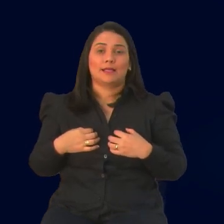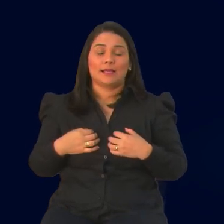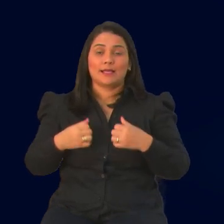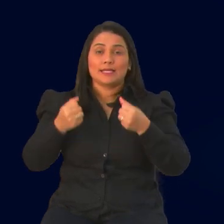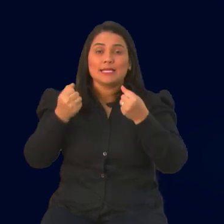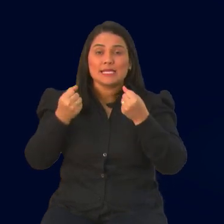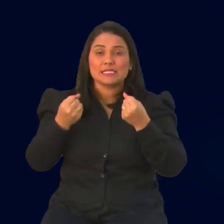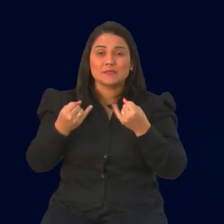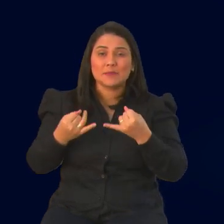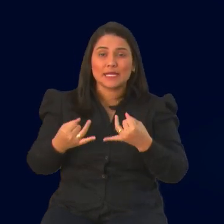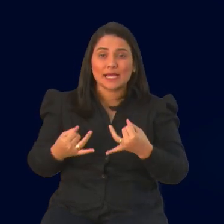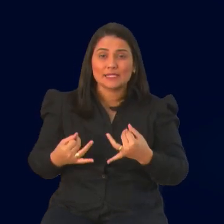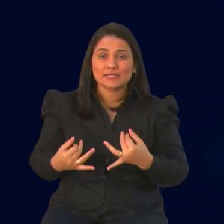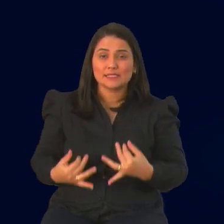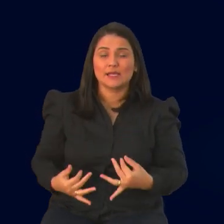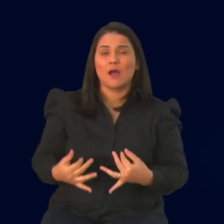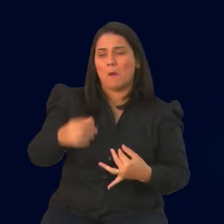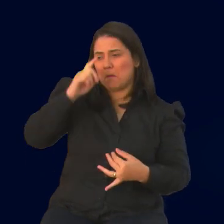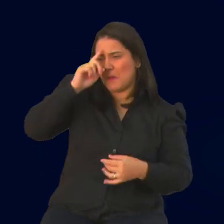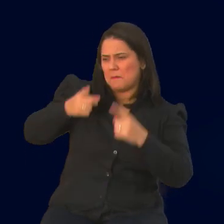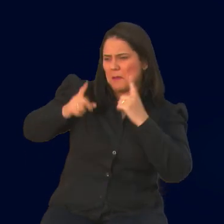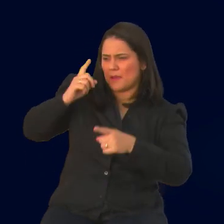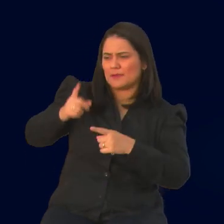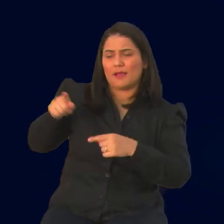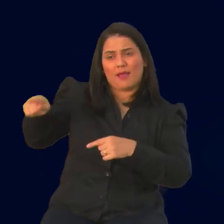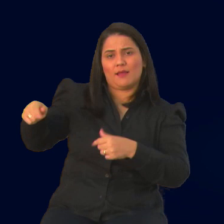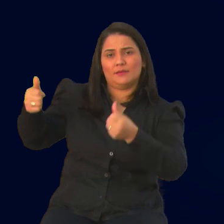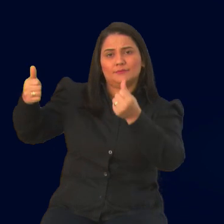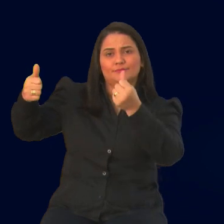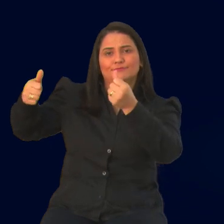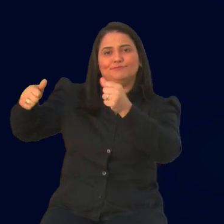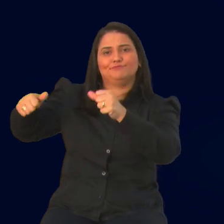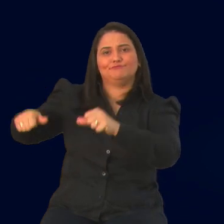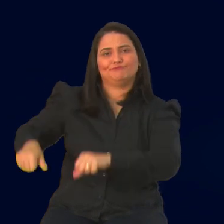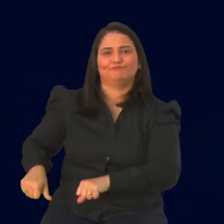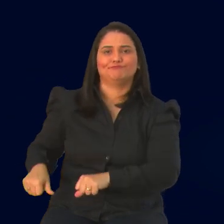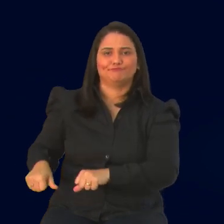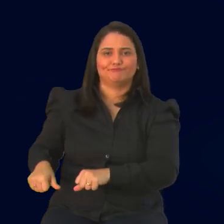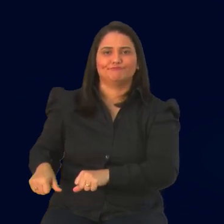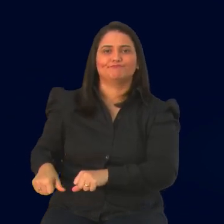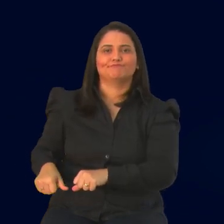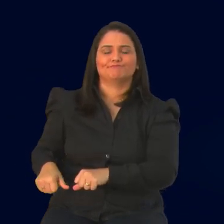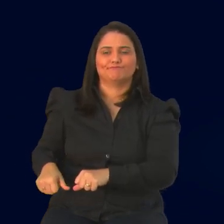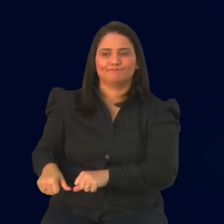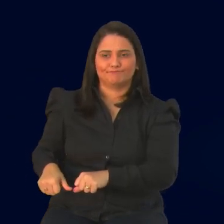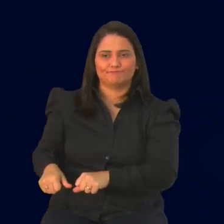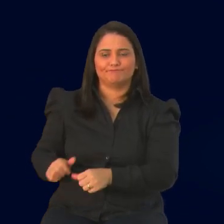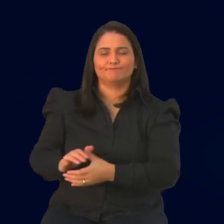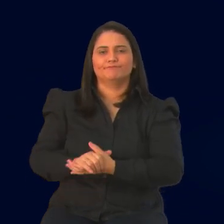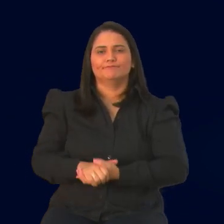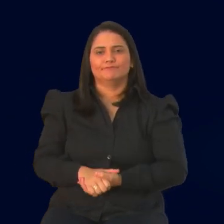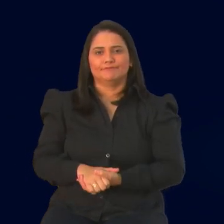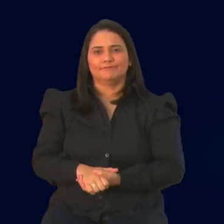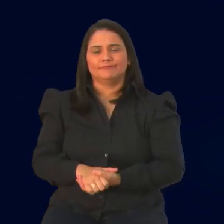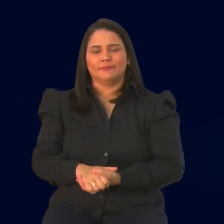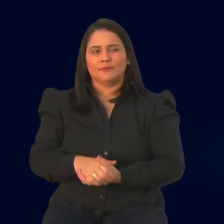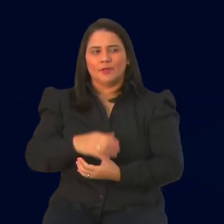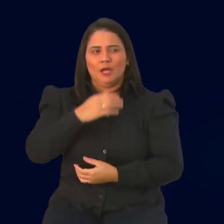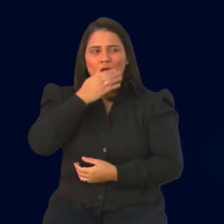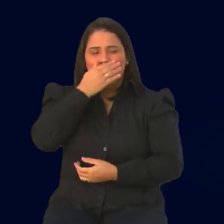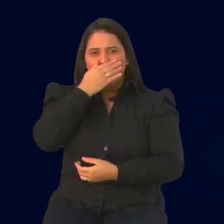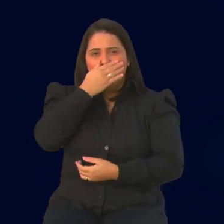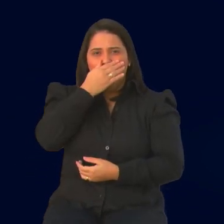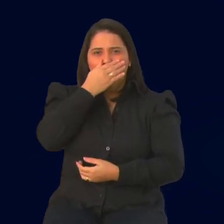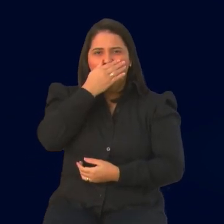lição de moral, deixa o outro muito pior. E também tem uma outra atitude, que no caso é o que a minha